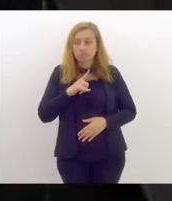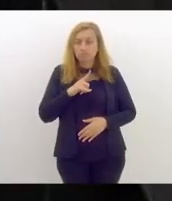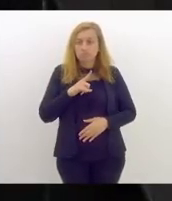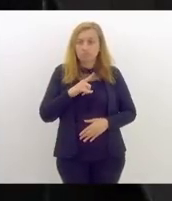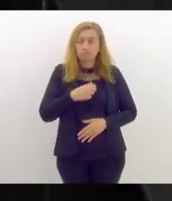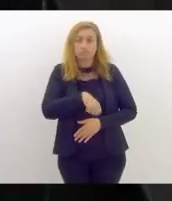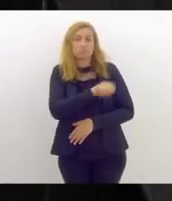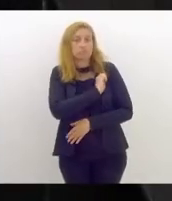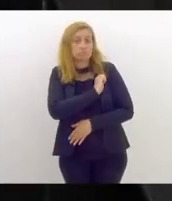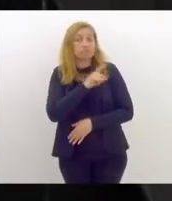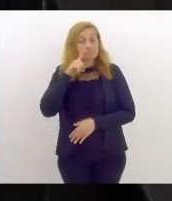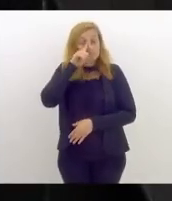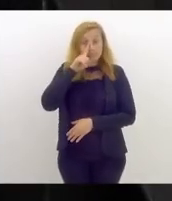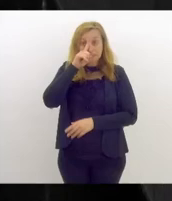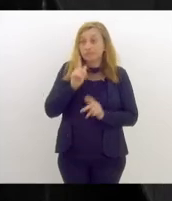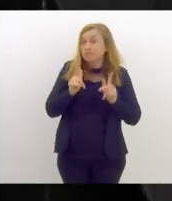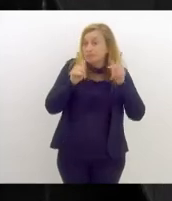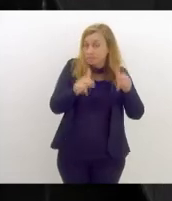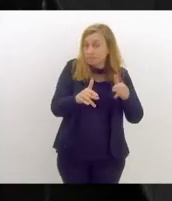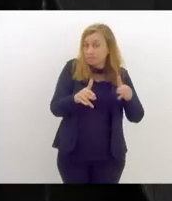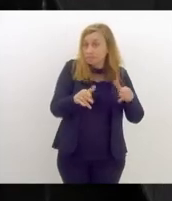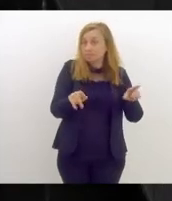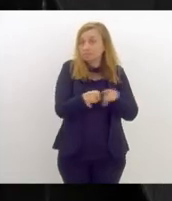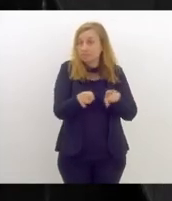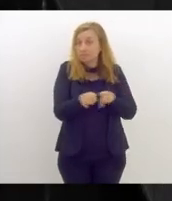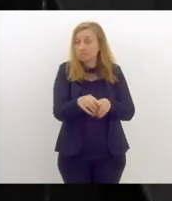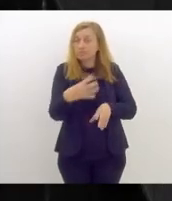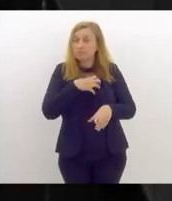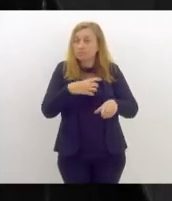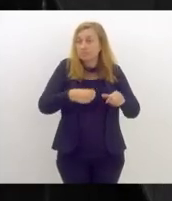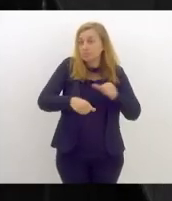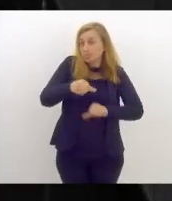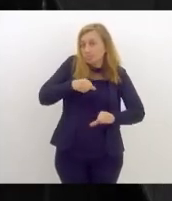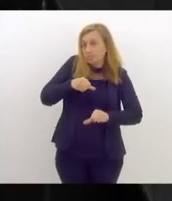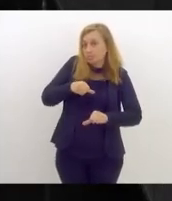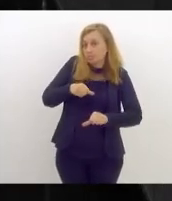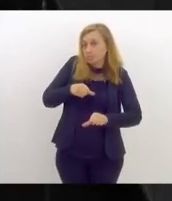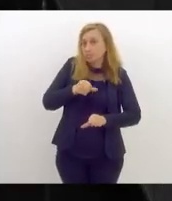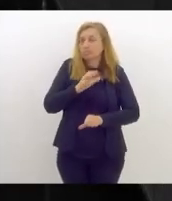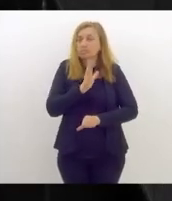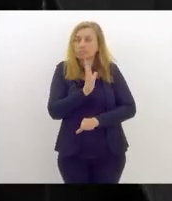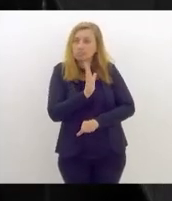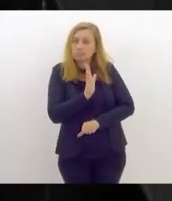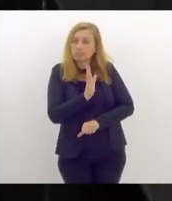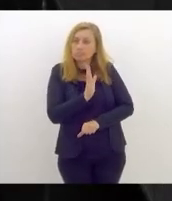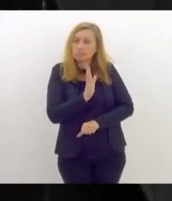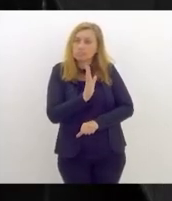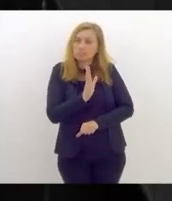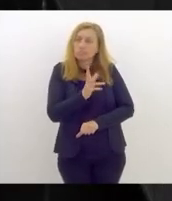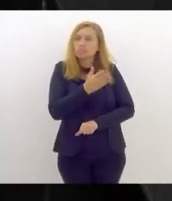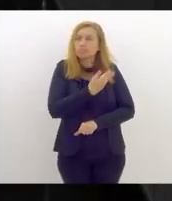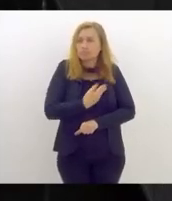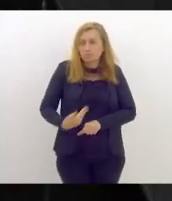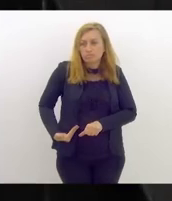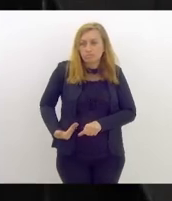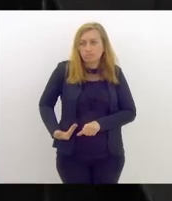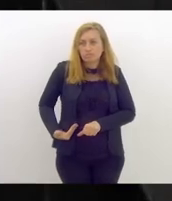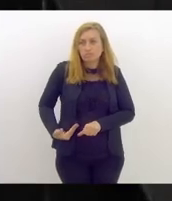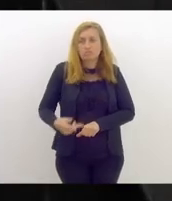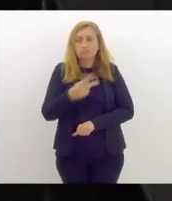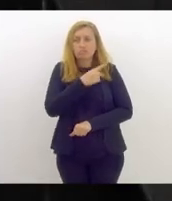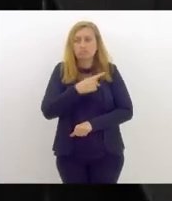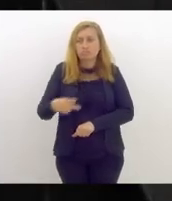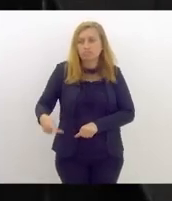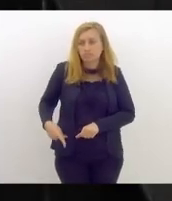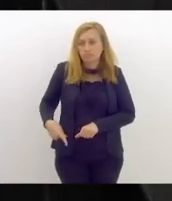é perigosas da mesma maneira porém no sentido oposto já mentalmente oposto foi o governo ilegítimo do presidente